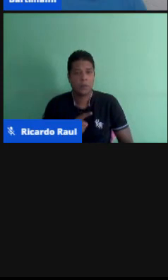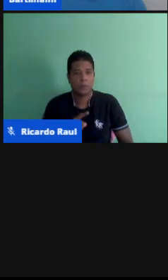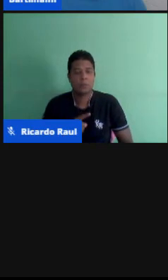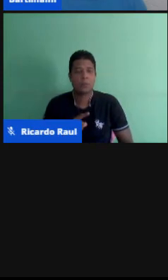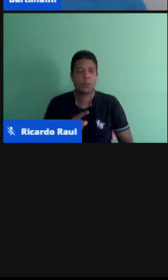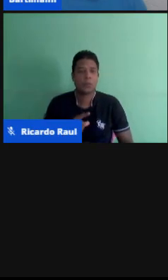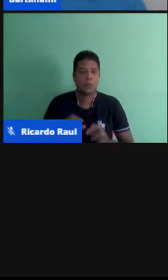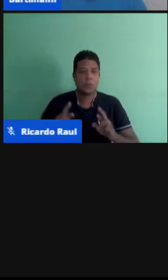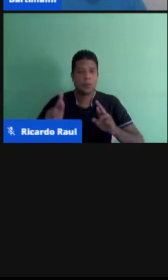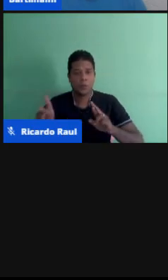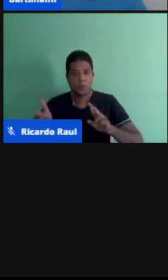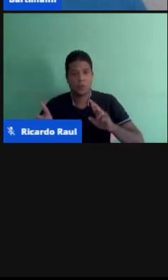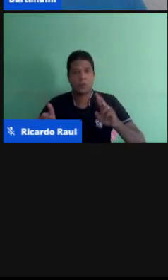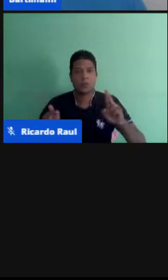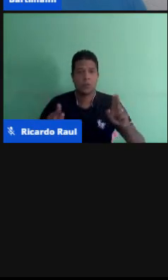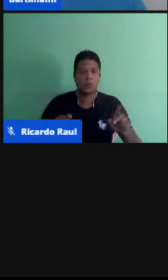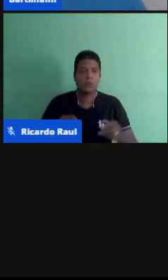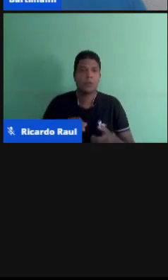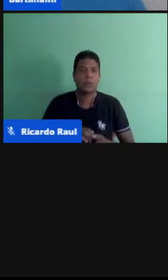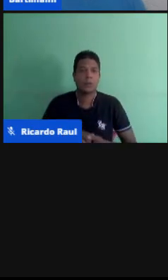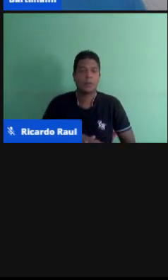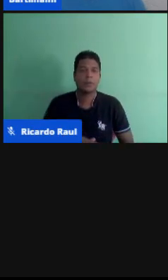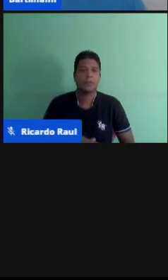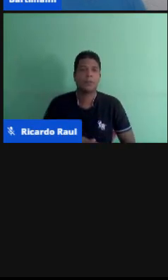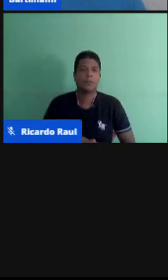suas distinções conceituais.